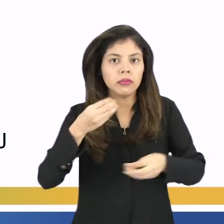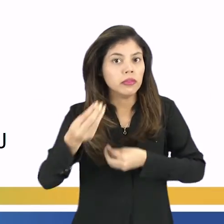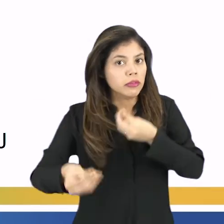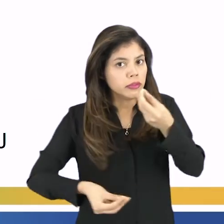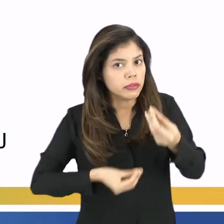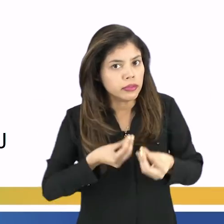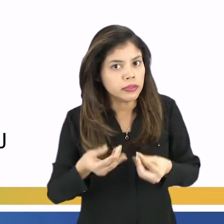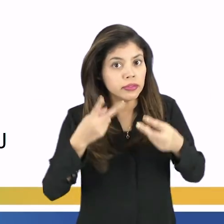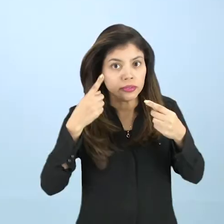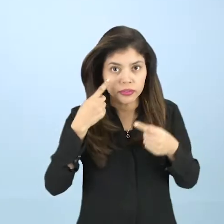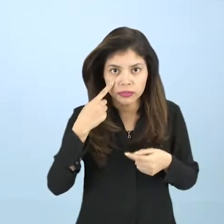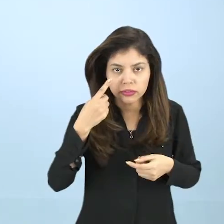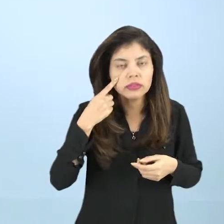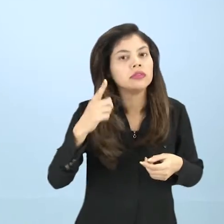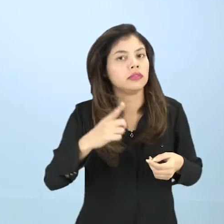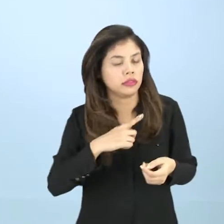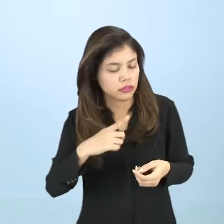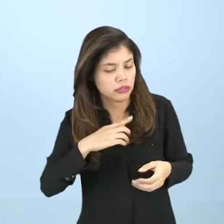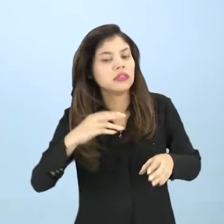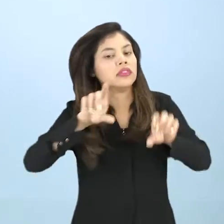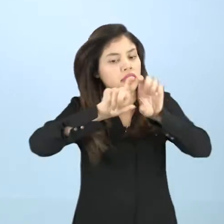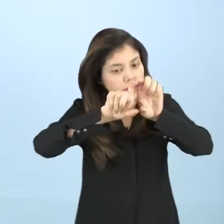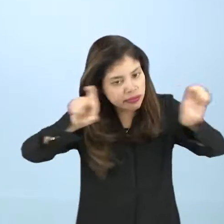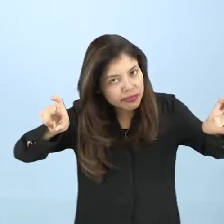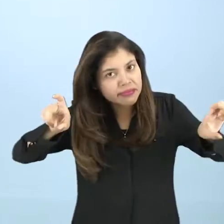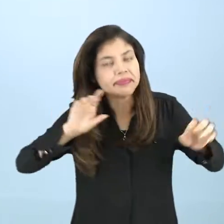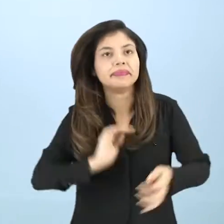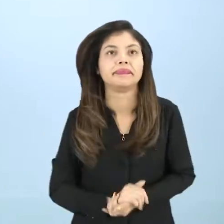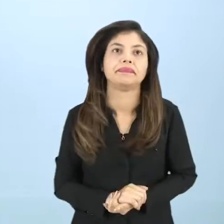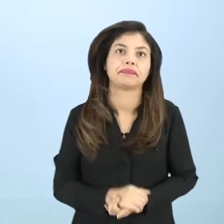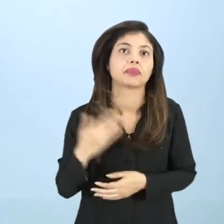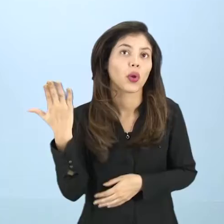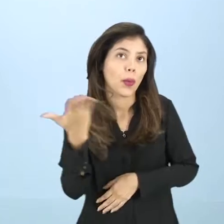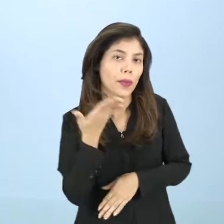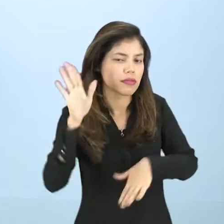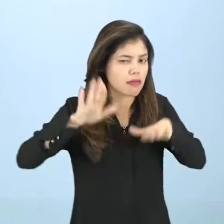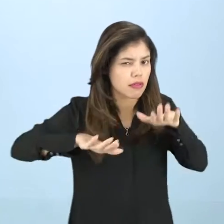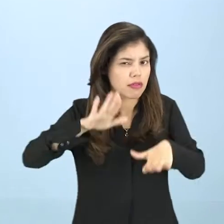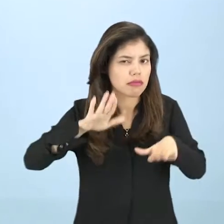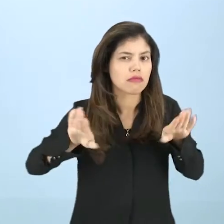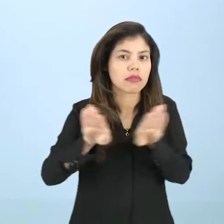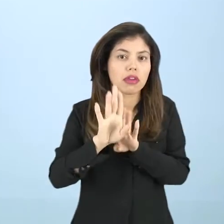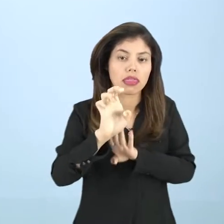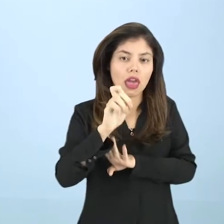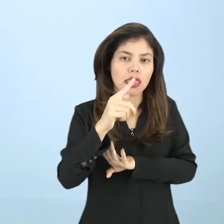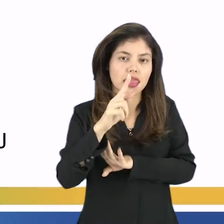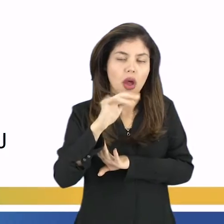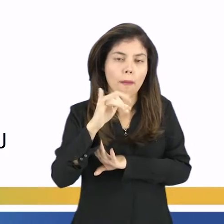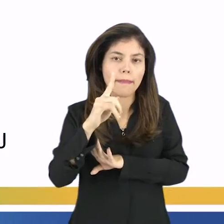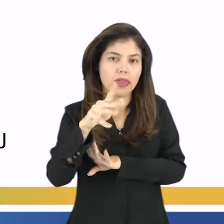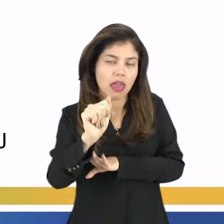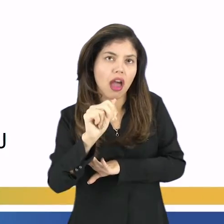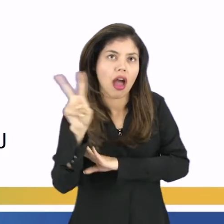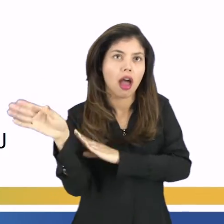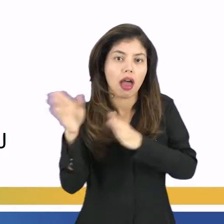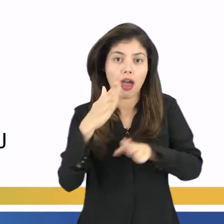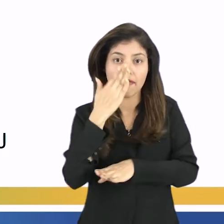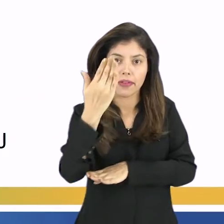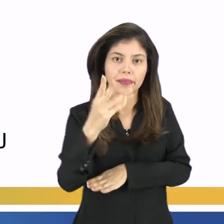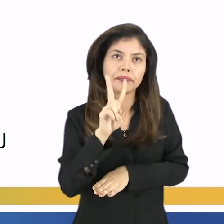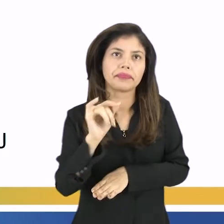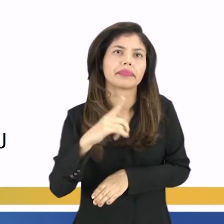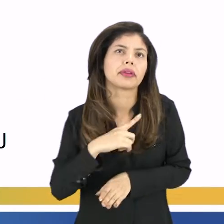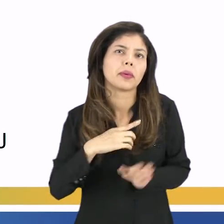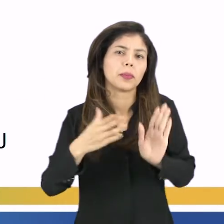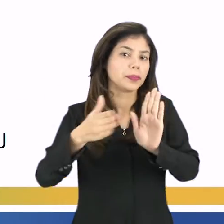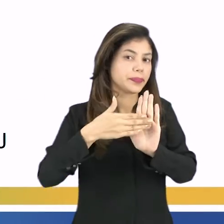tal modo que você obtenha a equação padrão. Então vamos lá. Com base nas variações de entalpia associadas às reações a seguir, então nós